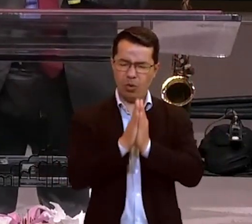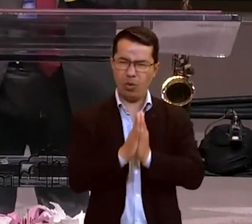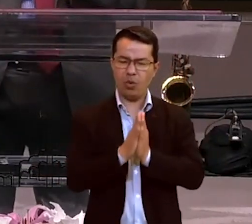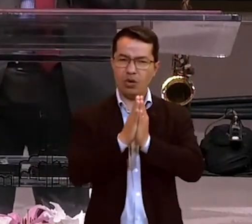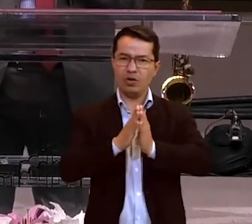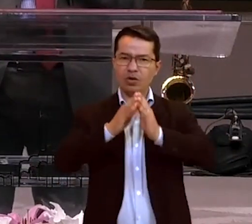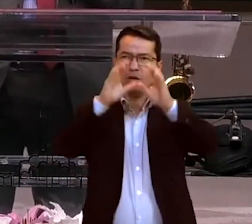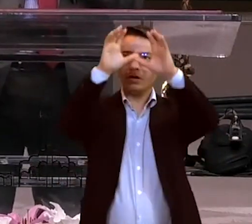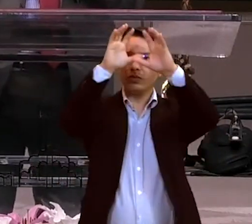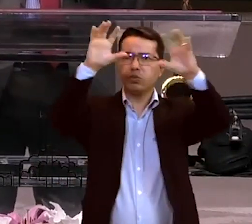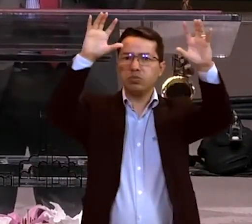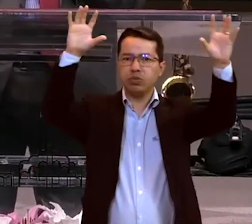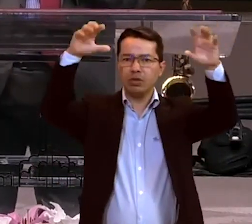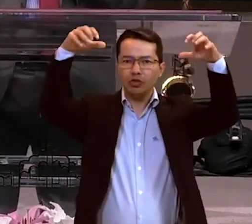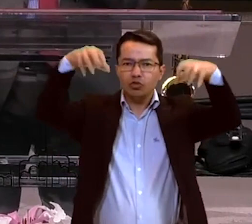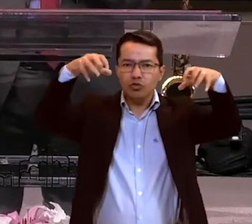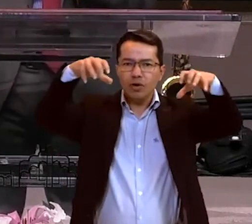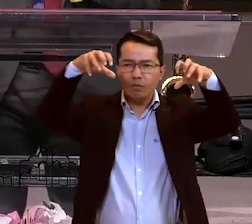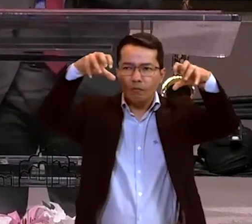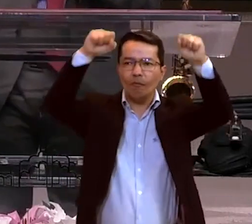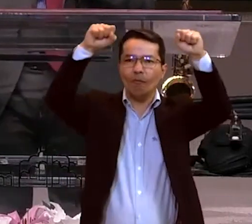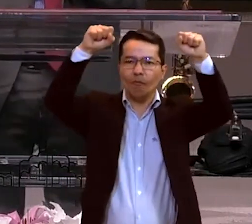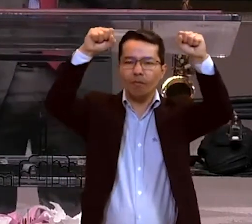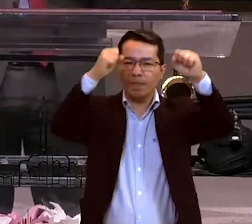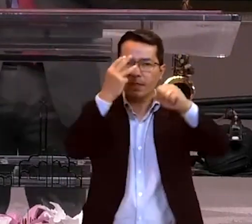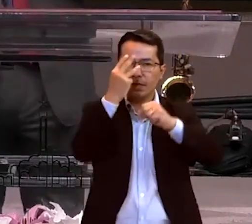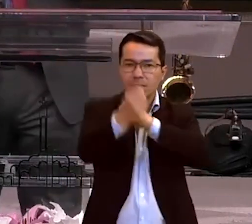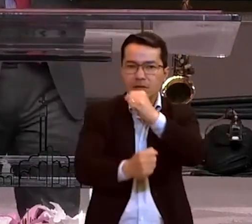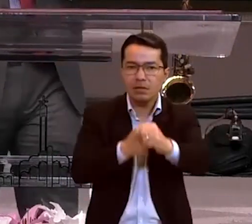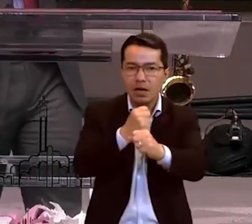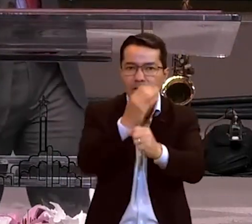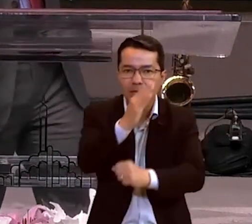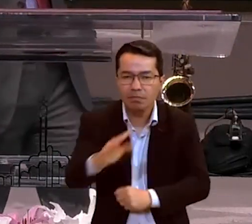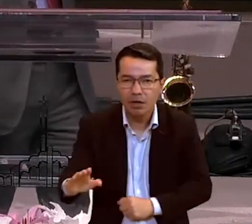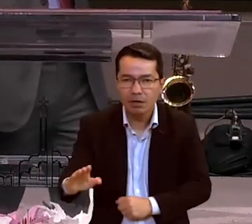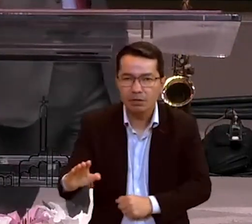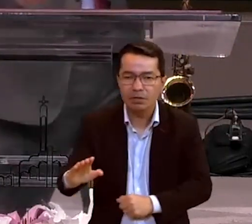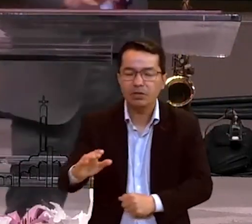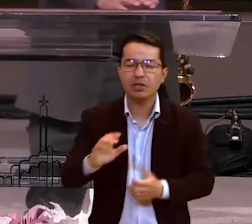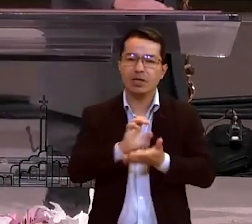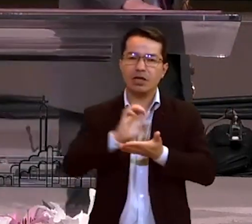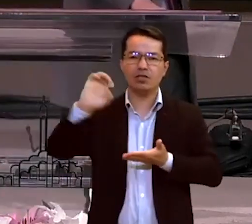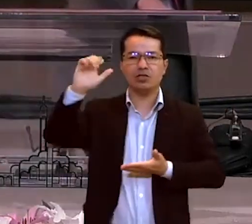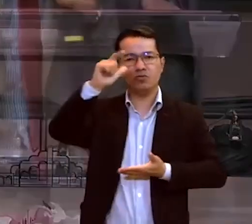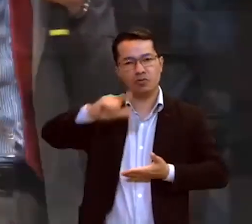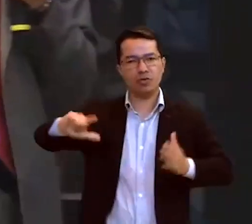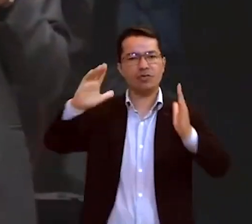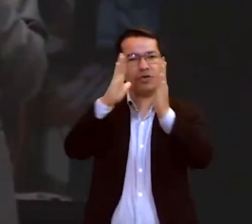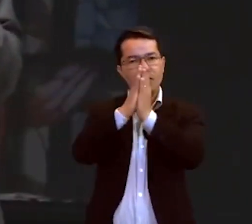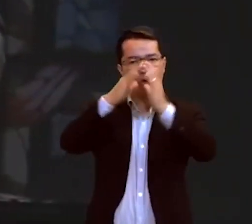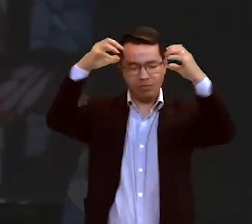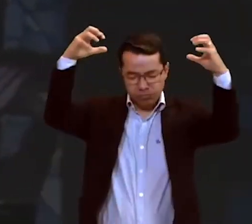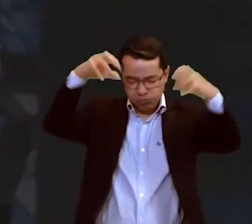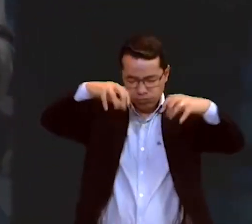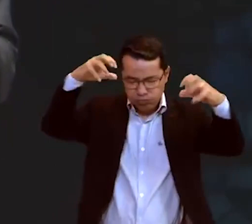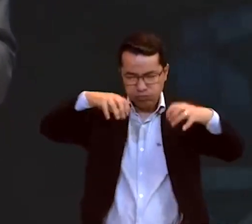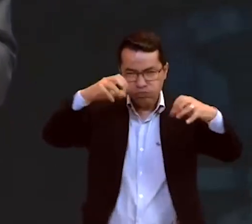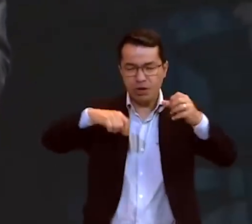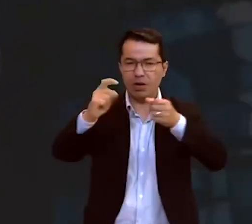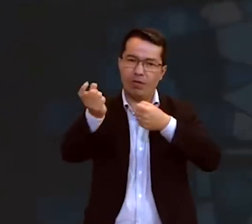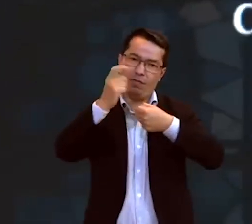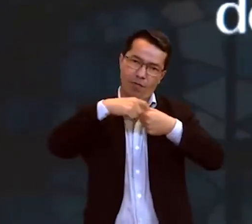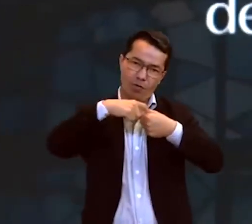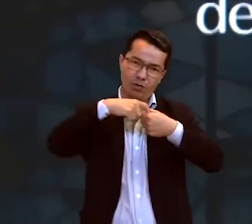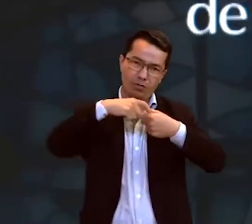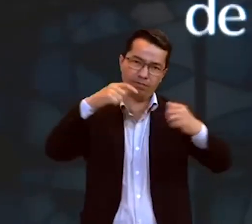vez e enviou chuva, e a terra começou a produzir suas colheitas. Vamos orar. Pai amado, querido Deus, nós nessa manhã